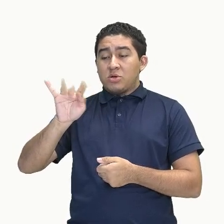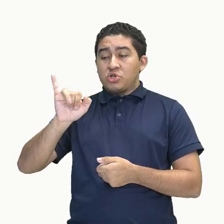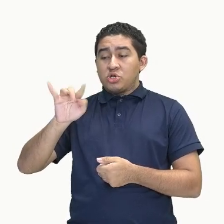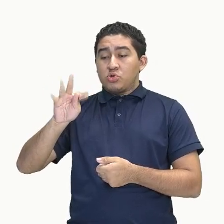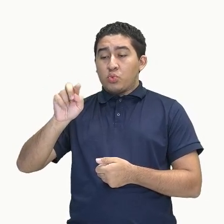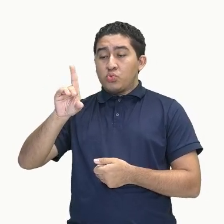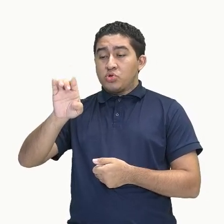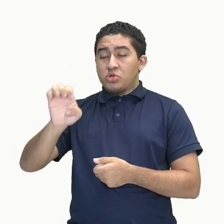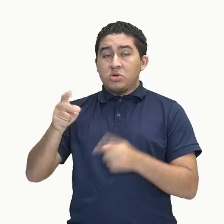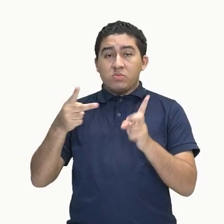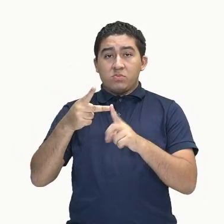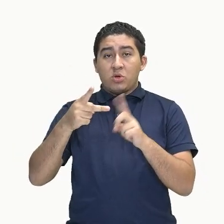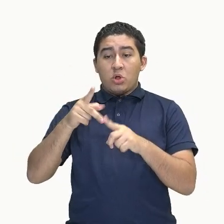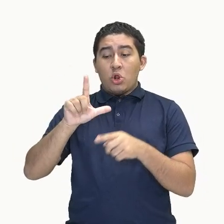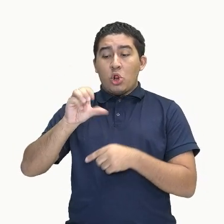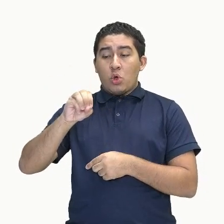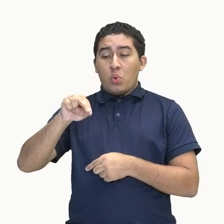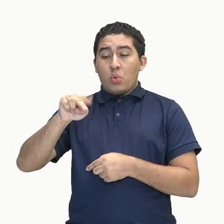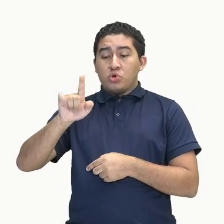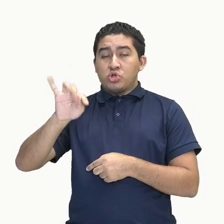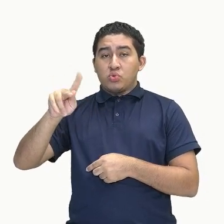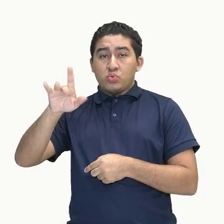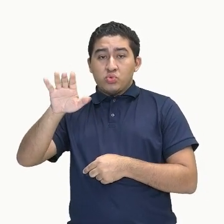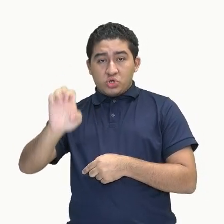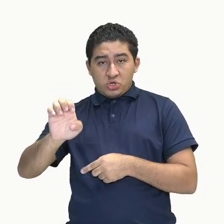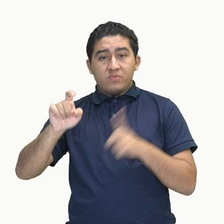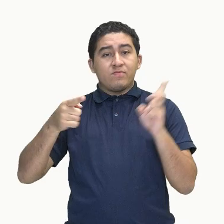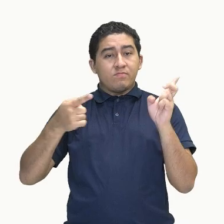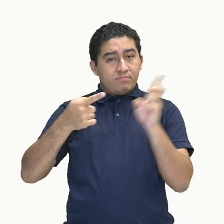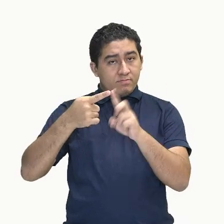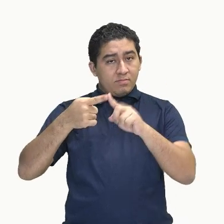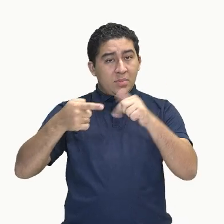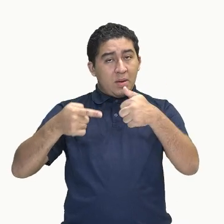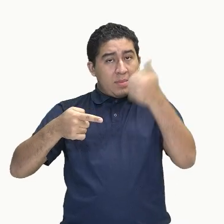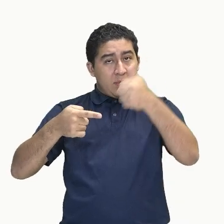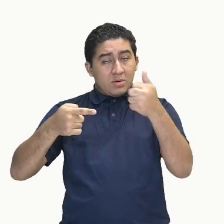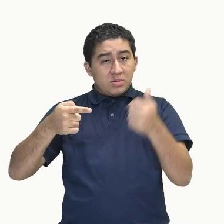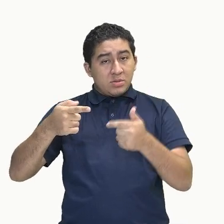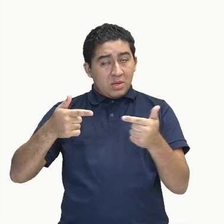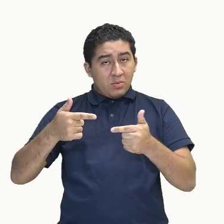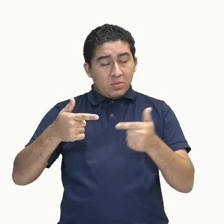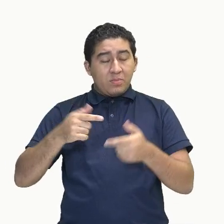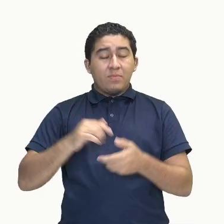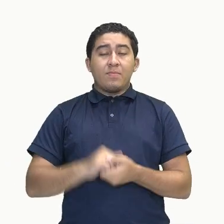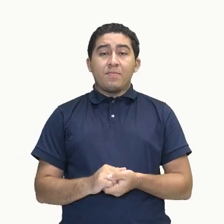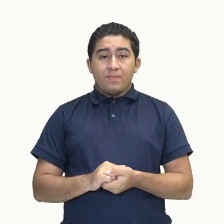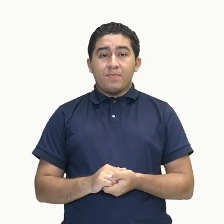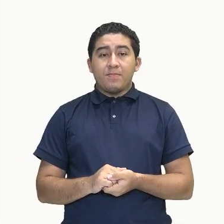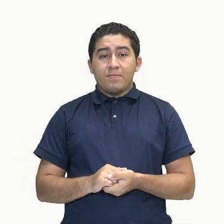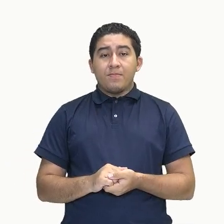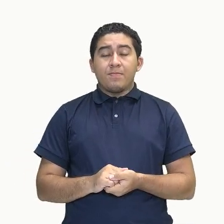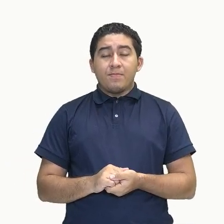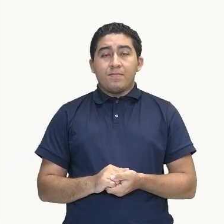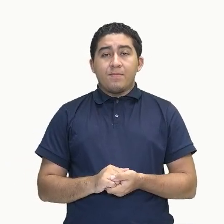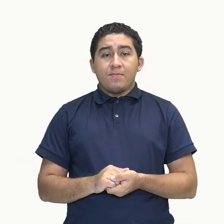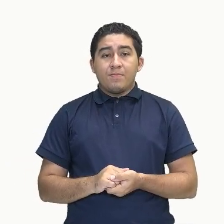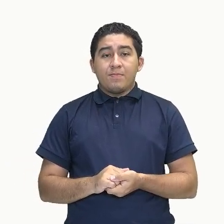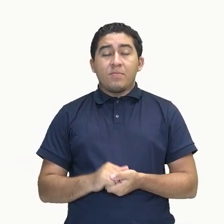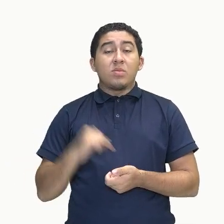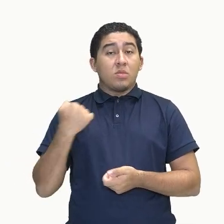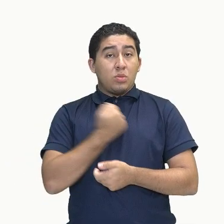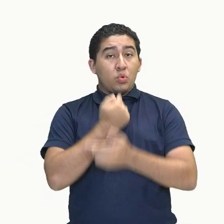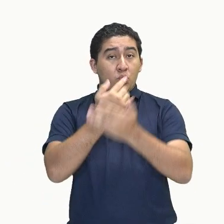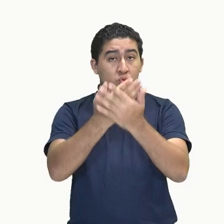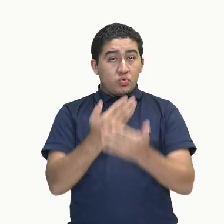tá bom? Os paralelos, eles vão definir as latitudes, os meridianos vão definir as longitudes, que é o que a gente vai